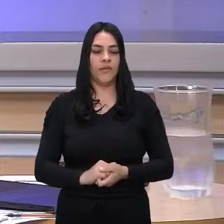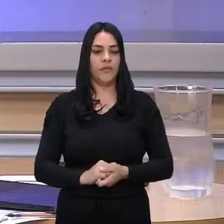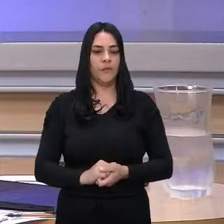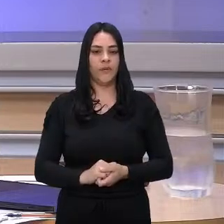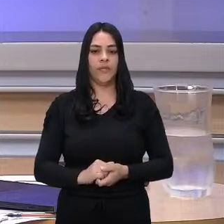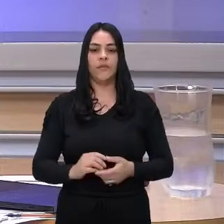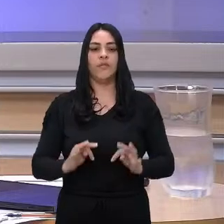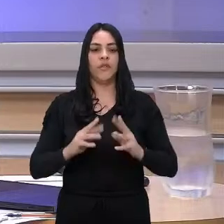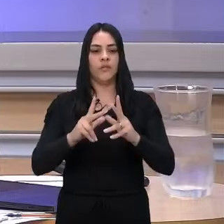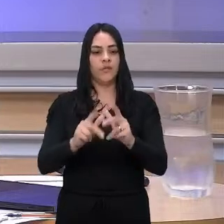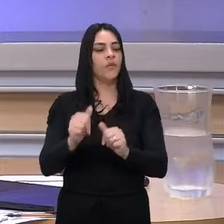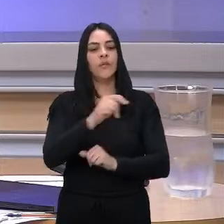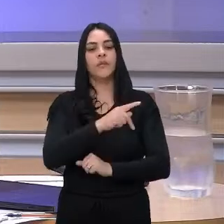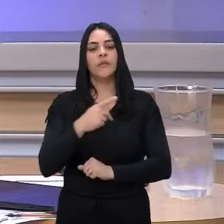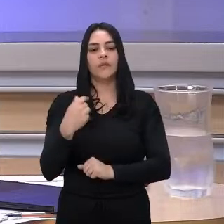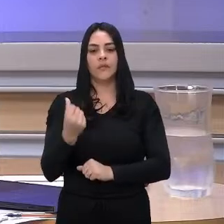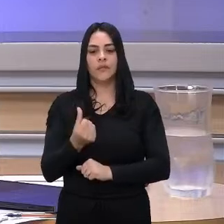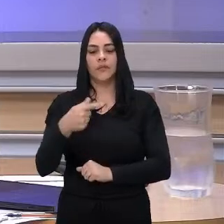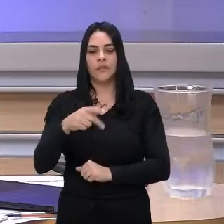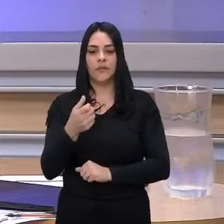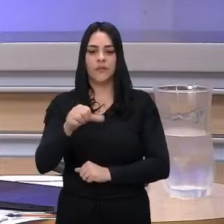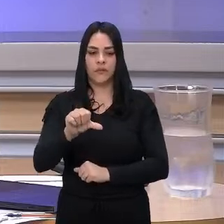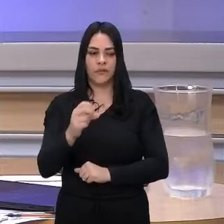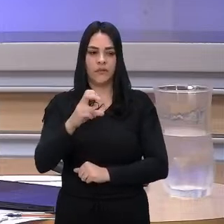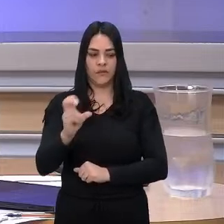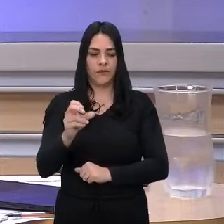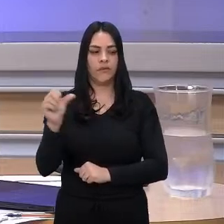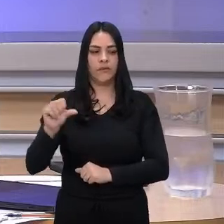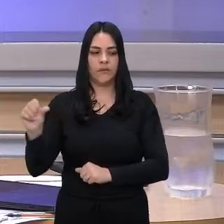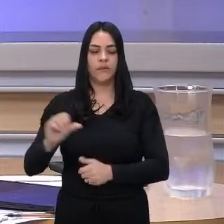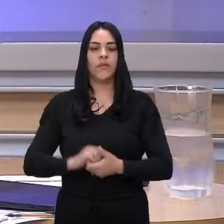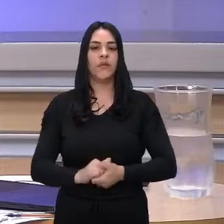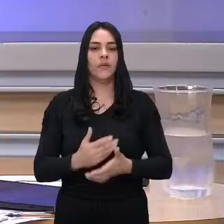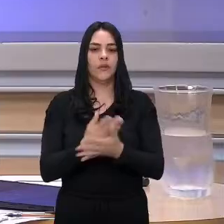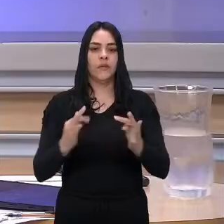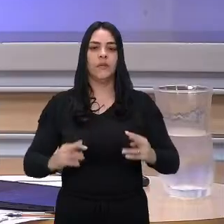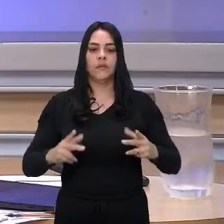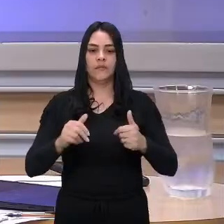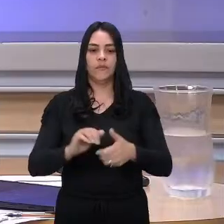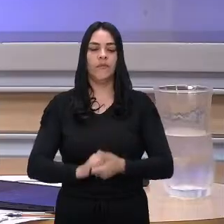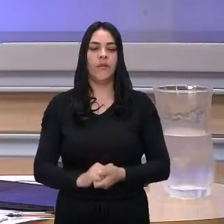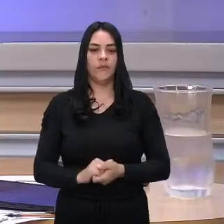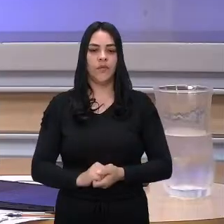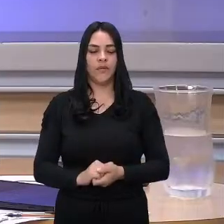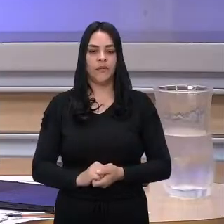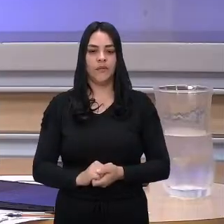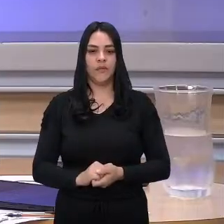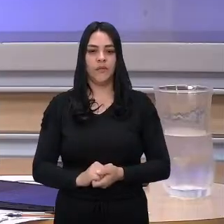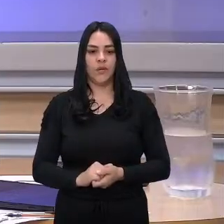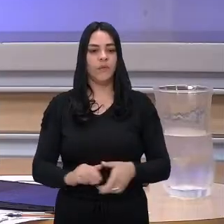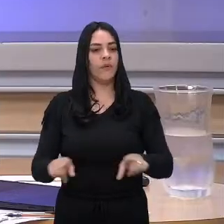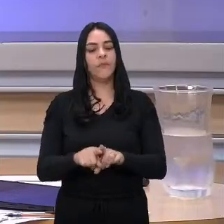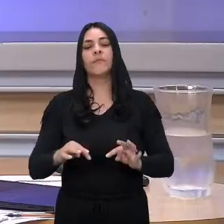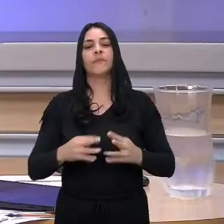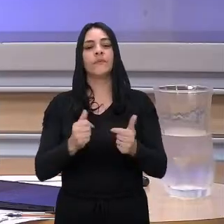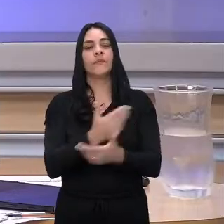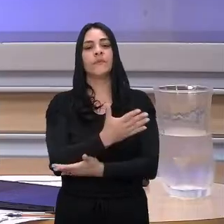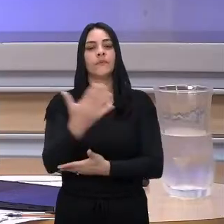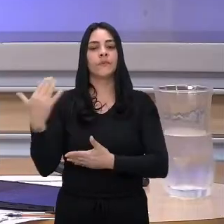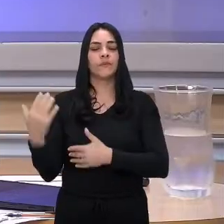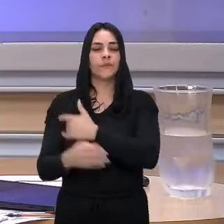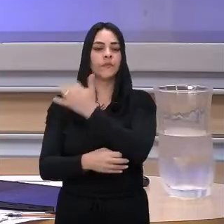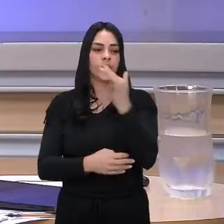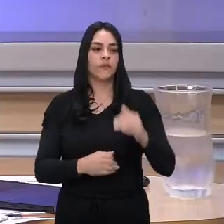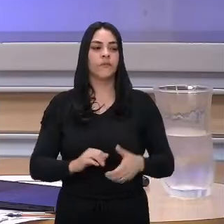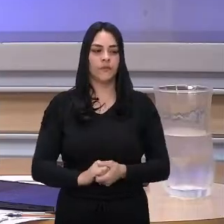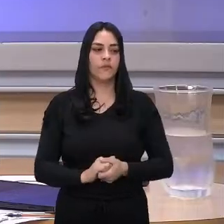a Lei 9.795 de 99, que institui a Política de Educação Nacional de